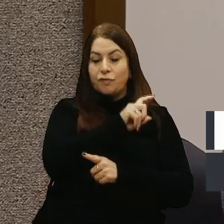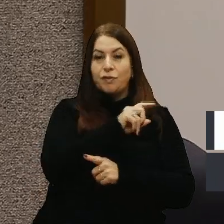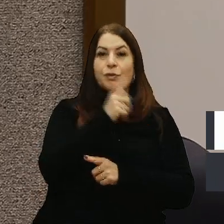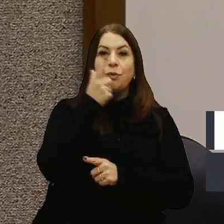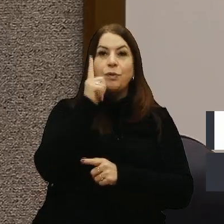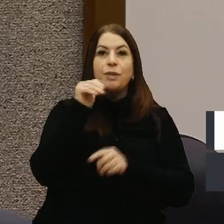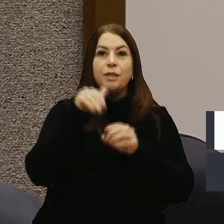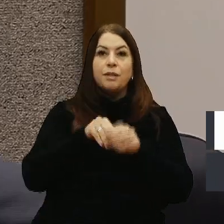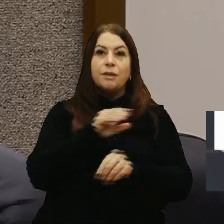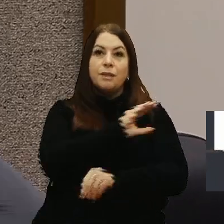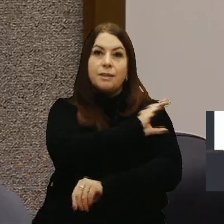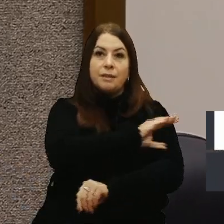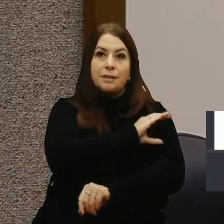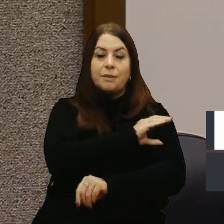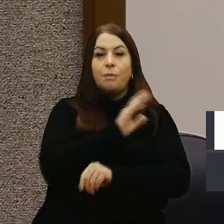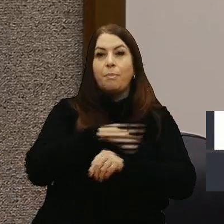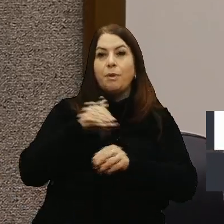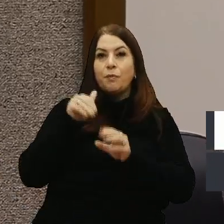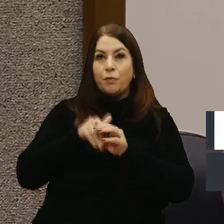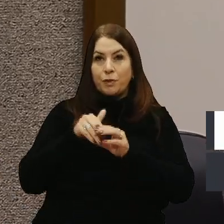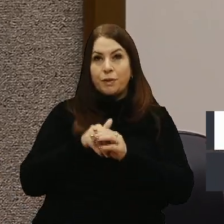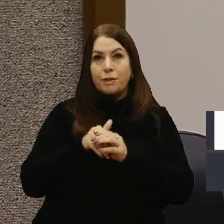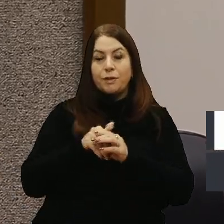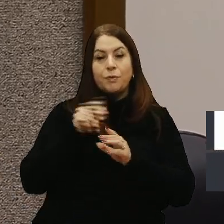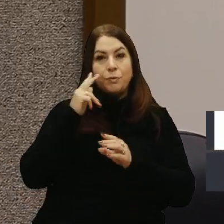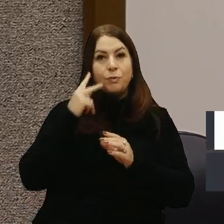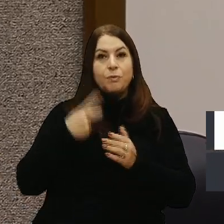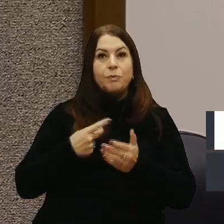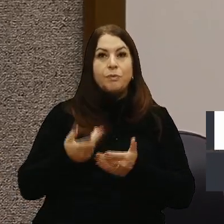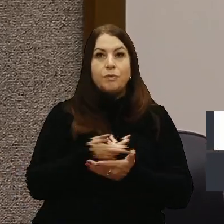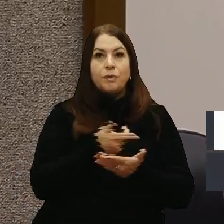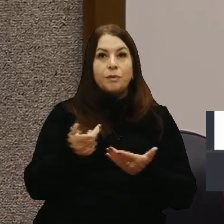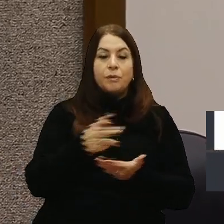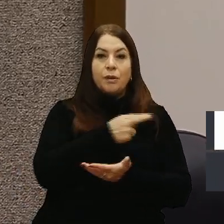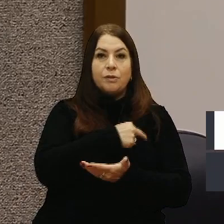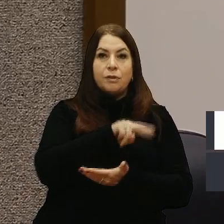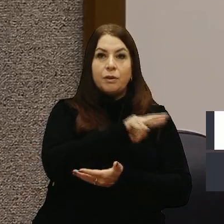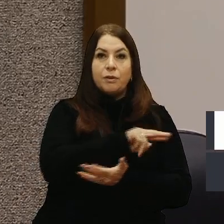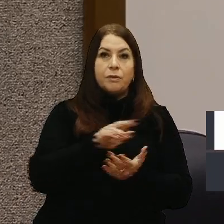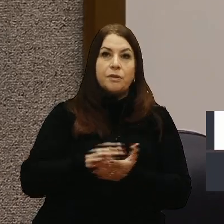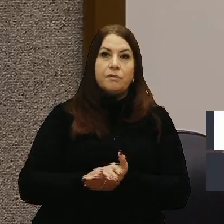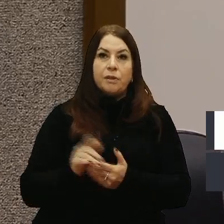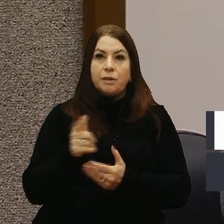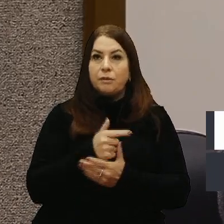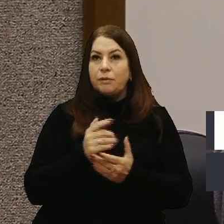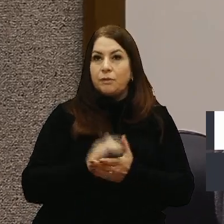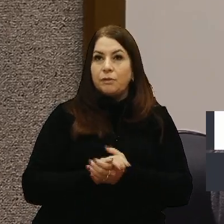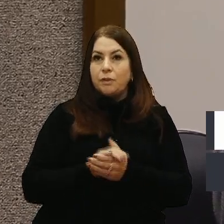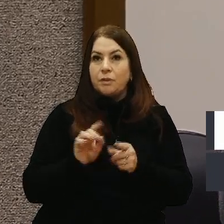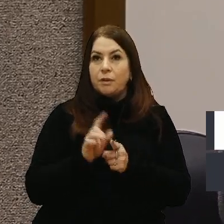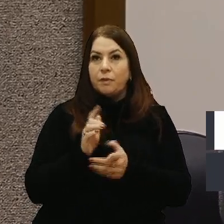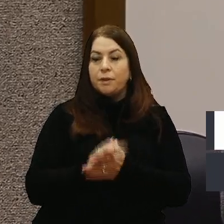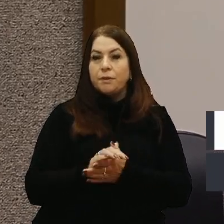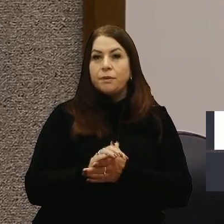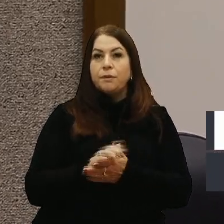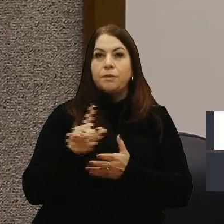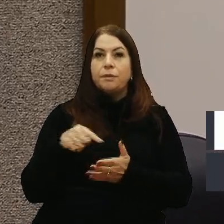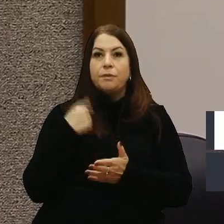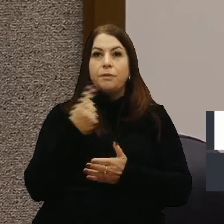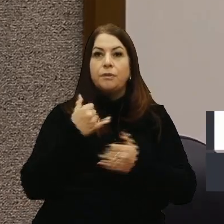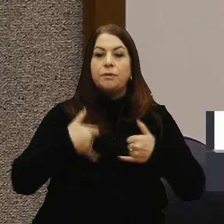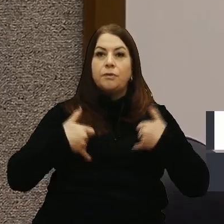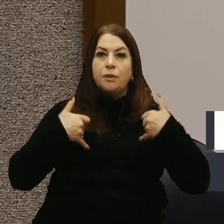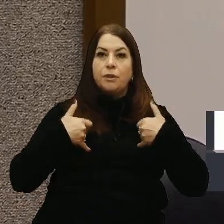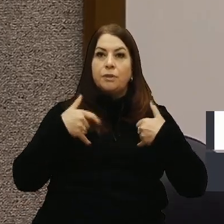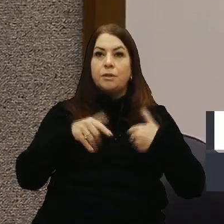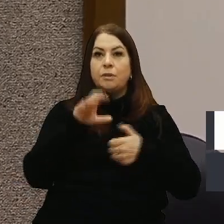CIPA e ser eleito mais votado. É um reconhecimento da representatividade junto aos demais colegas. Então, para nós, tu é um orgulho,